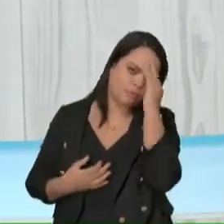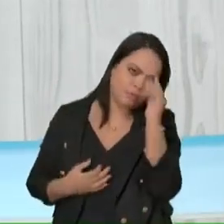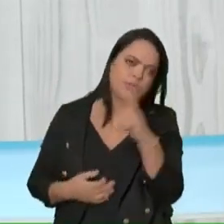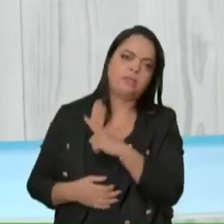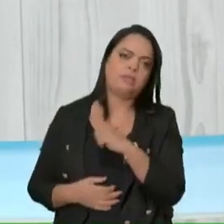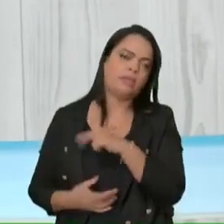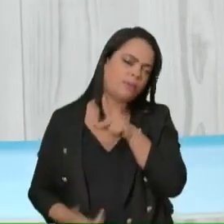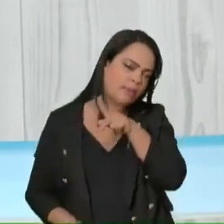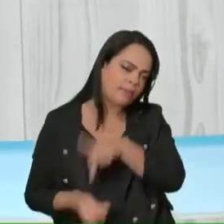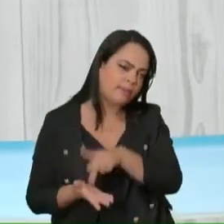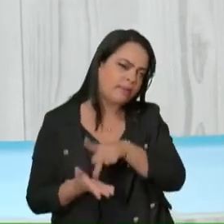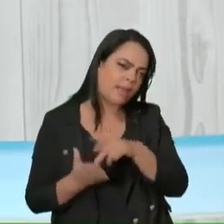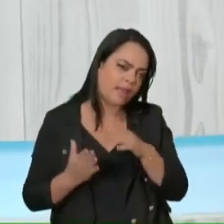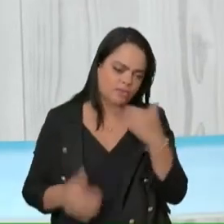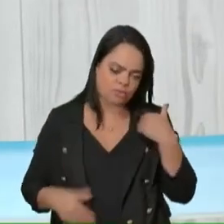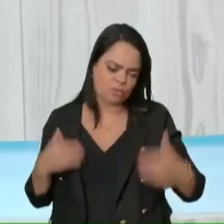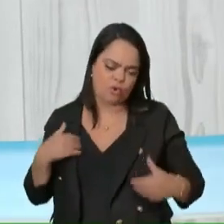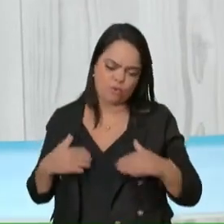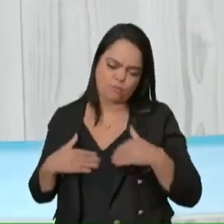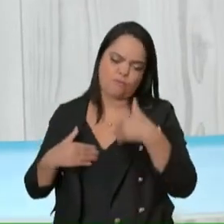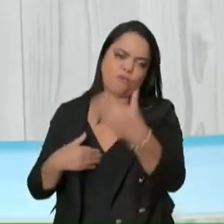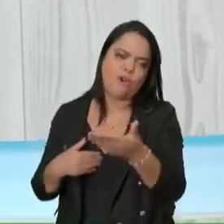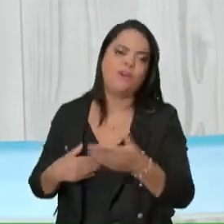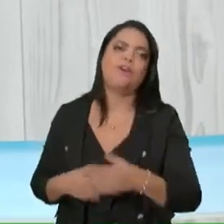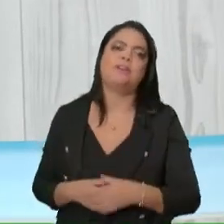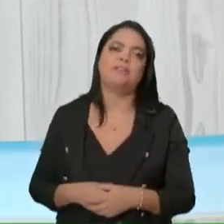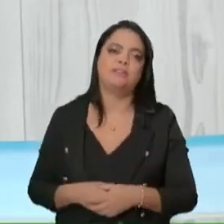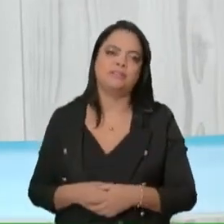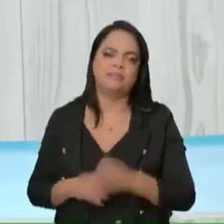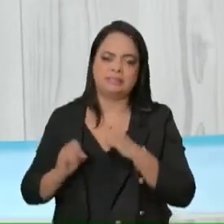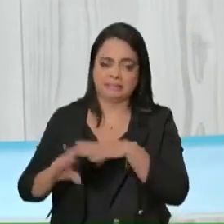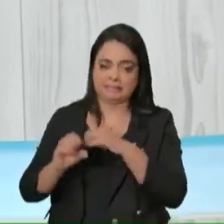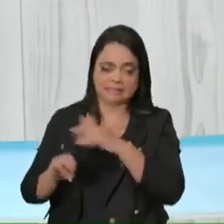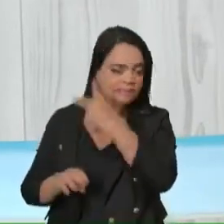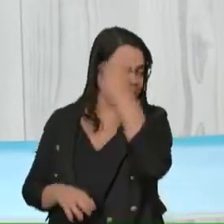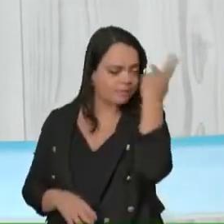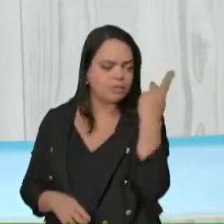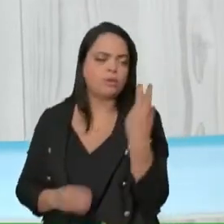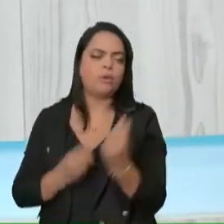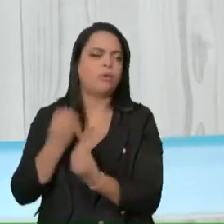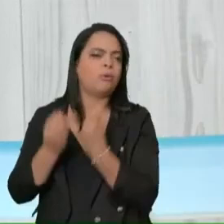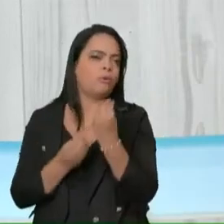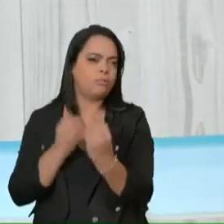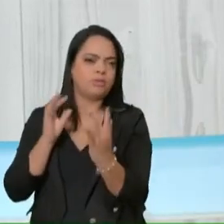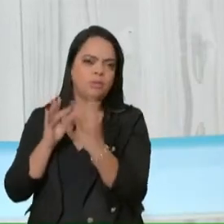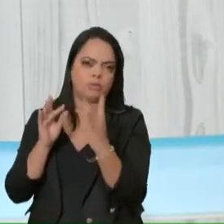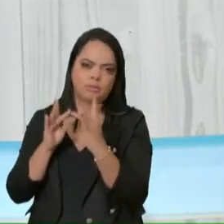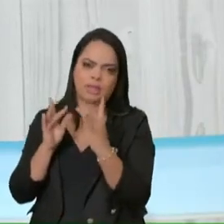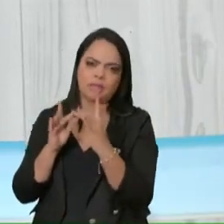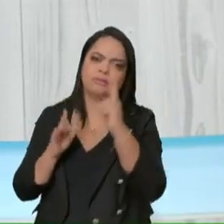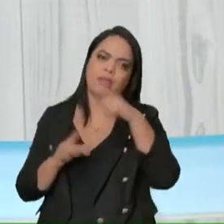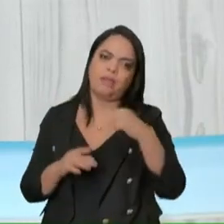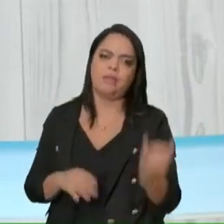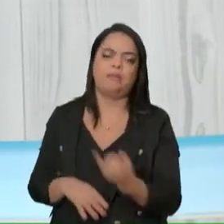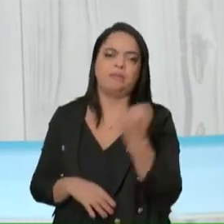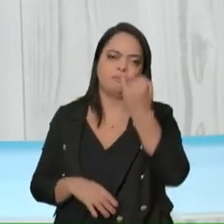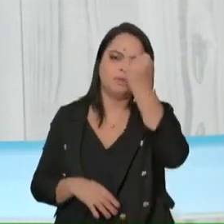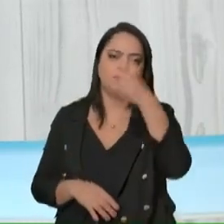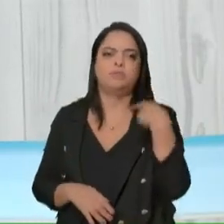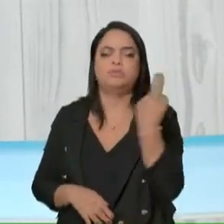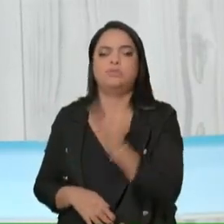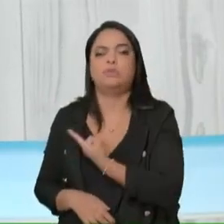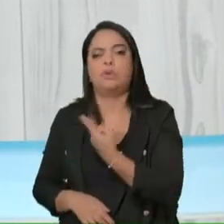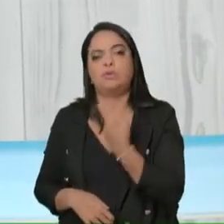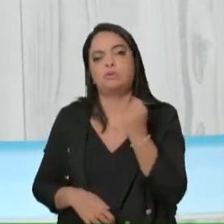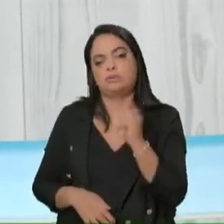existia uma realidade fora da matéria que nós conhecemos e ensinar as pessoas a como contactar este mundo, é muito importante que nós